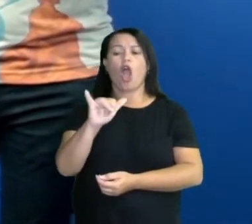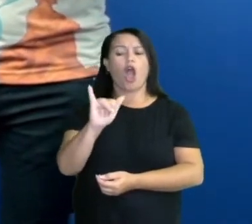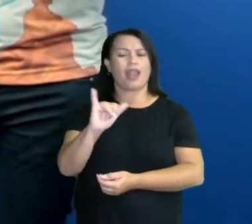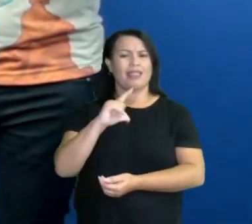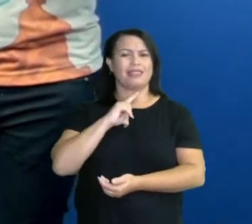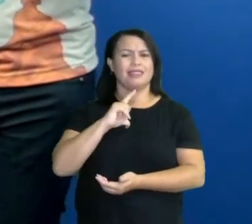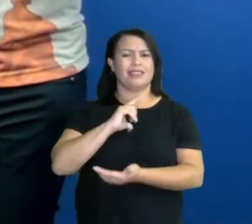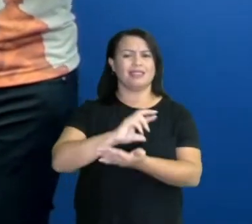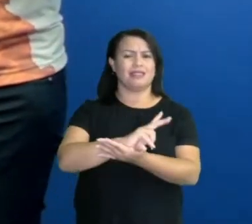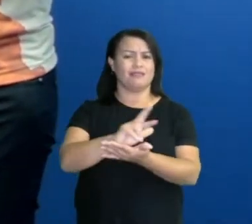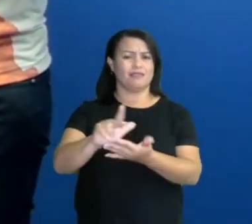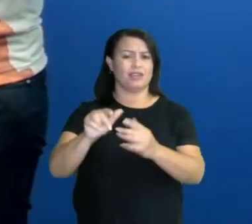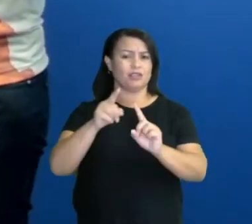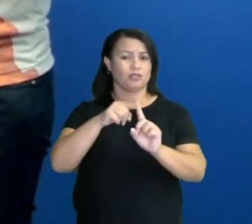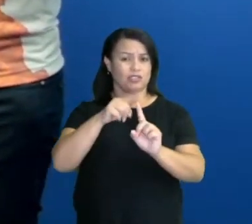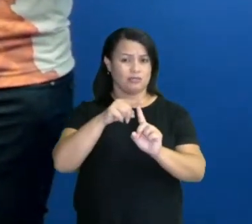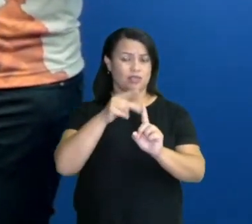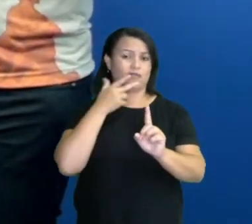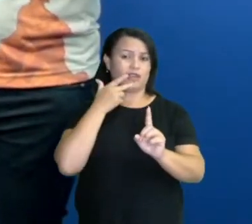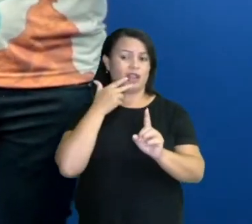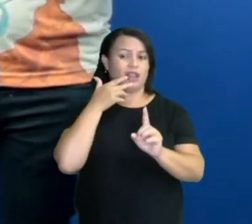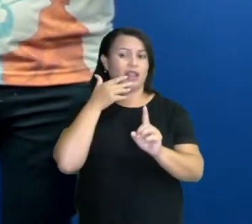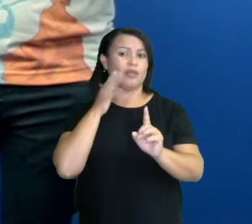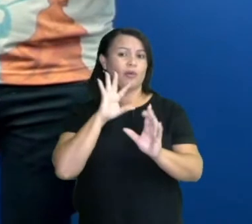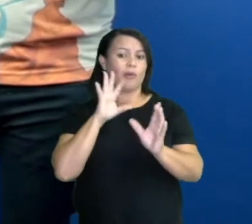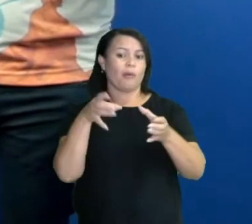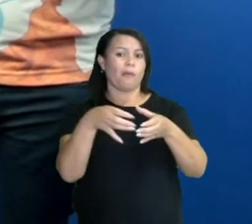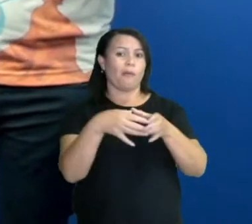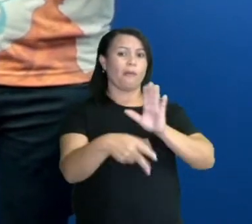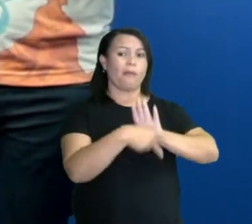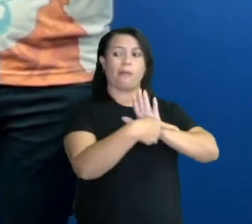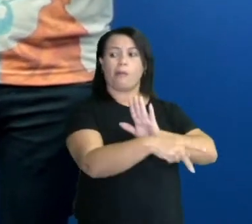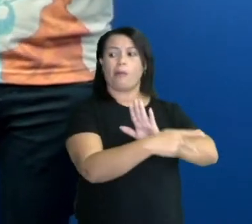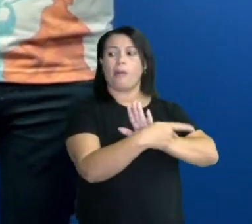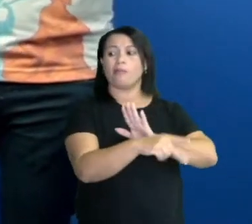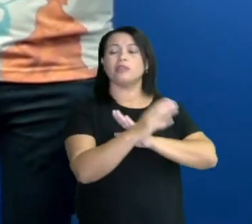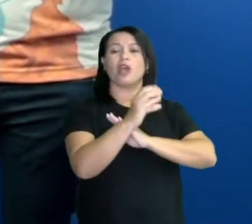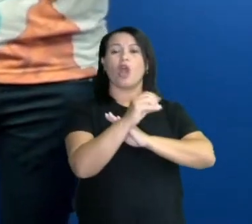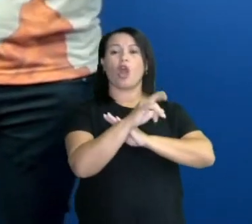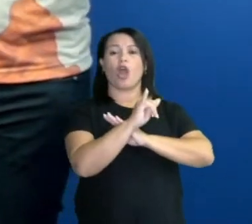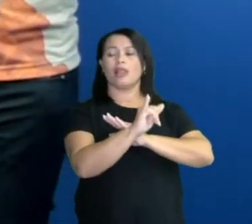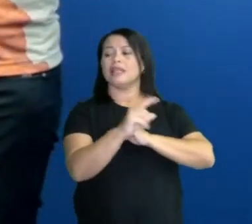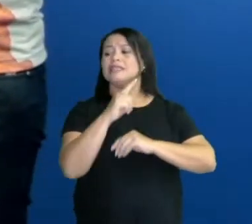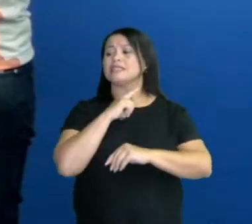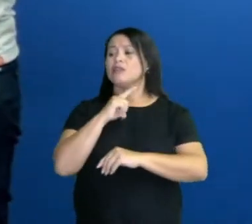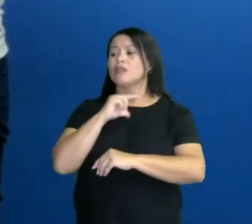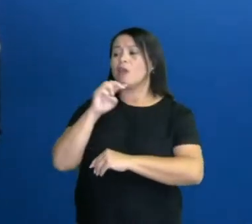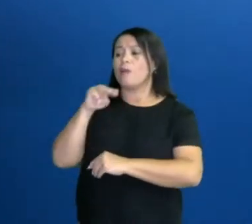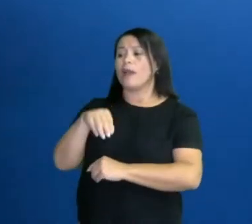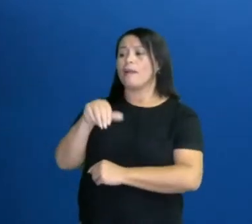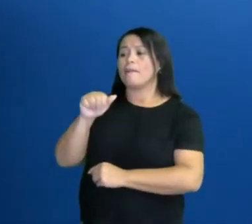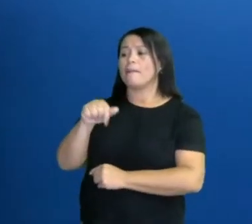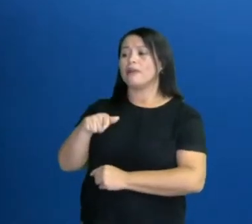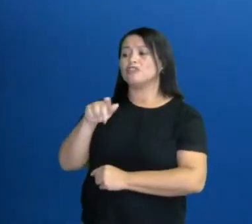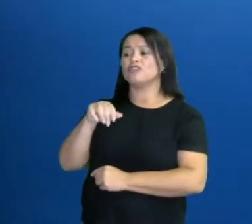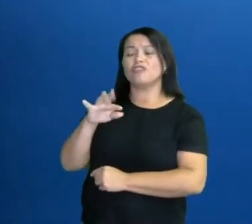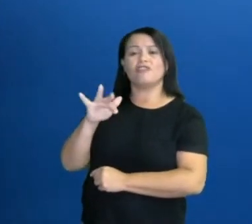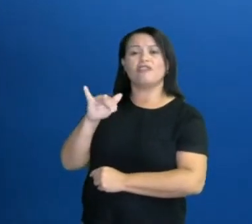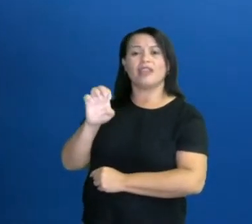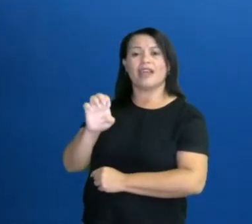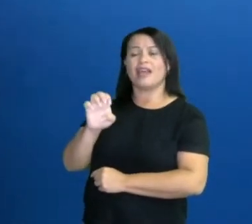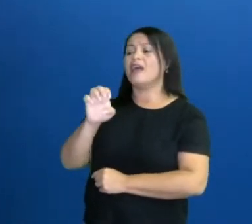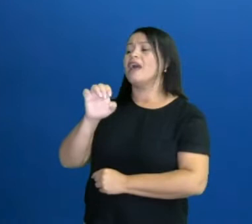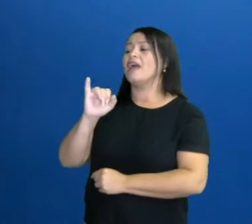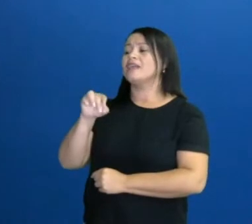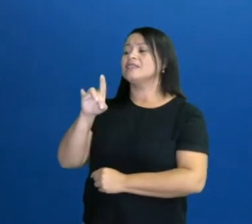exatamente me referindo a coli. Se eu tenho Mangifera indica, eu tenho diversos tipos de mangíferas, mas essa em especial é